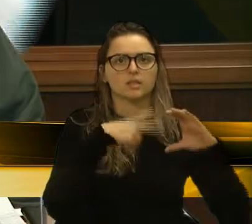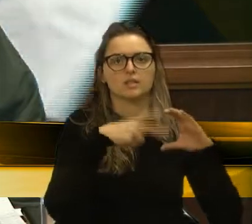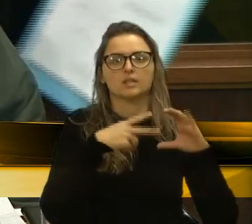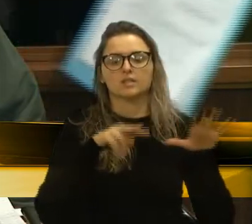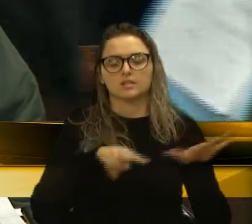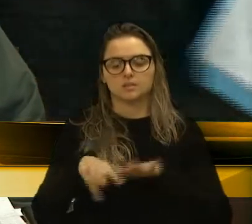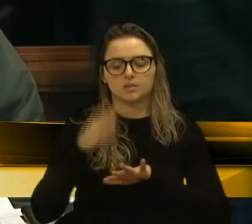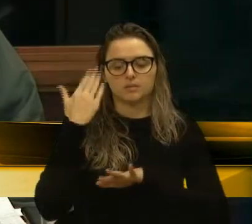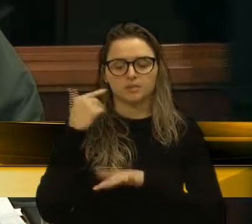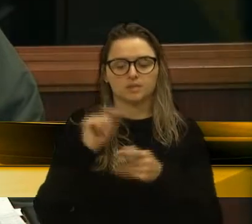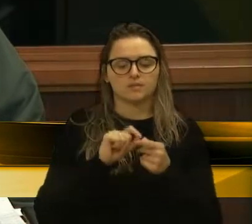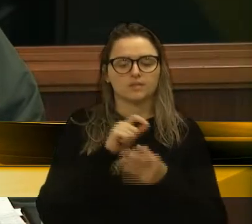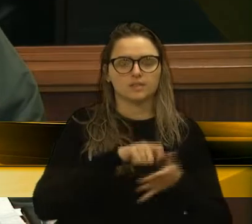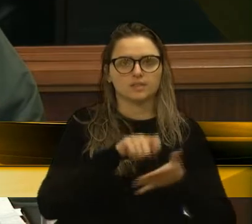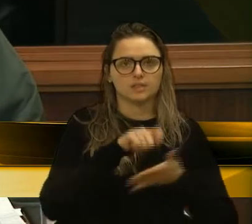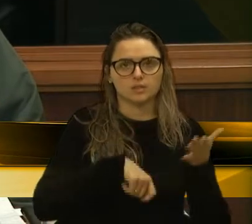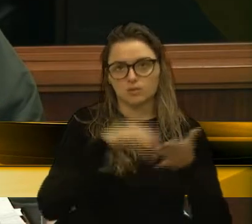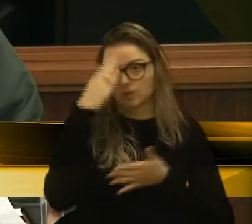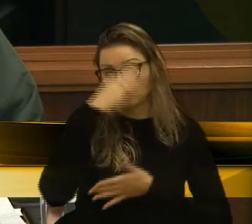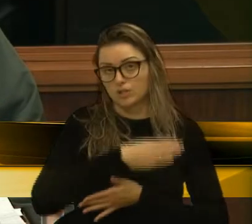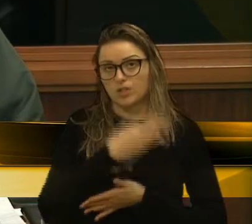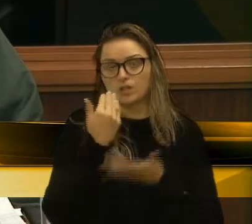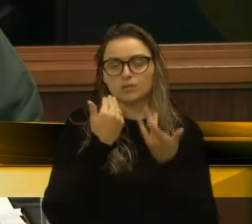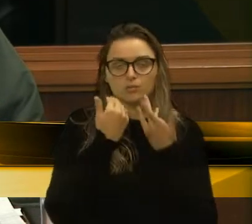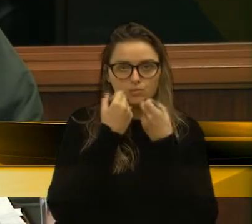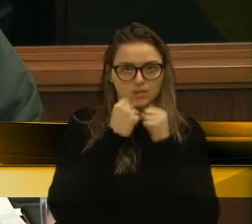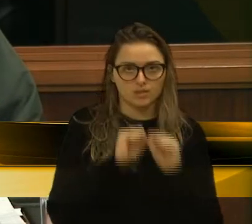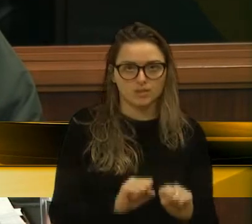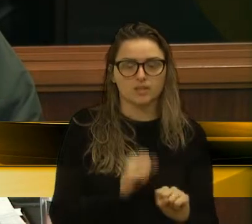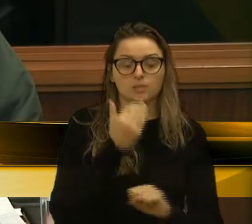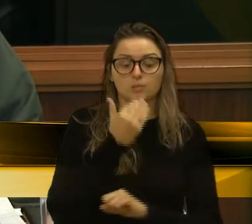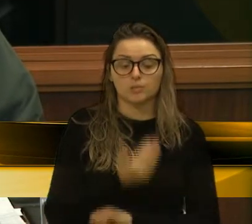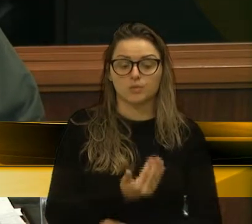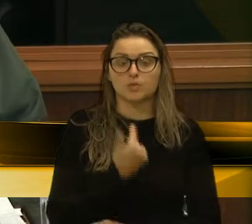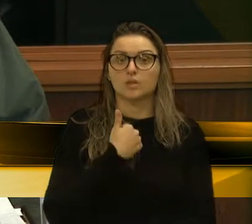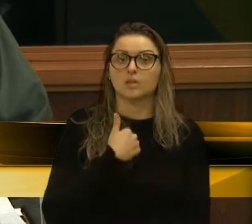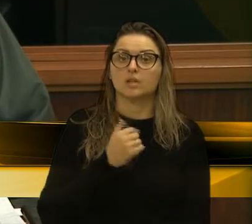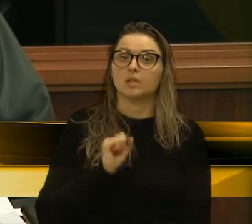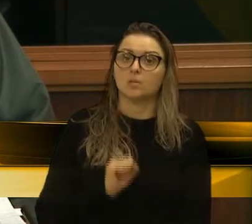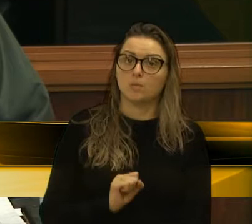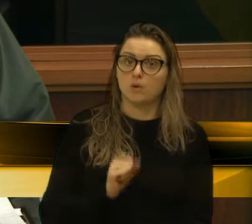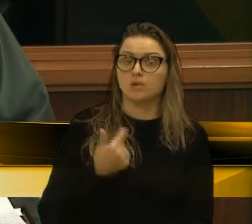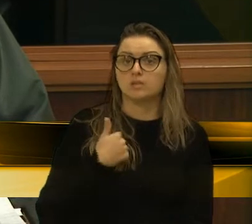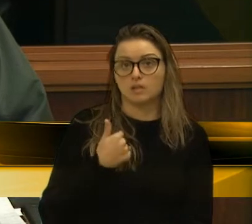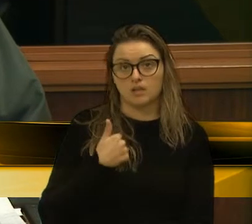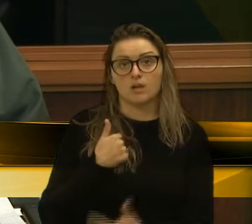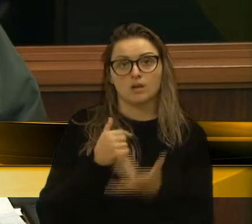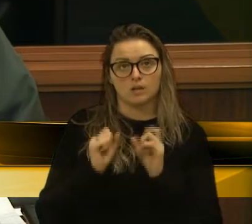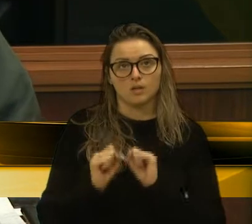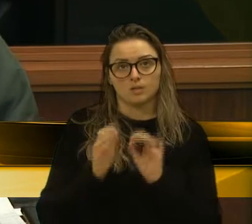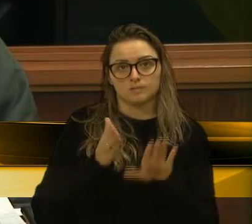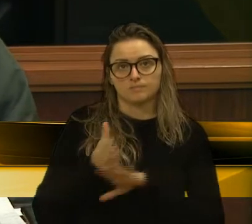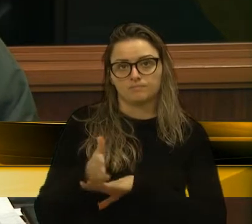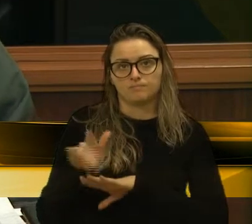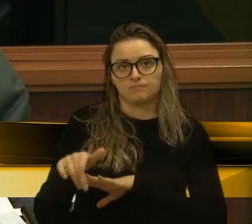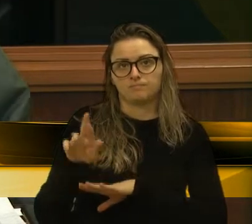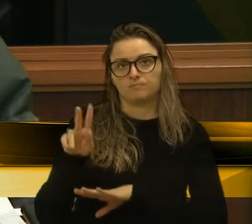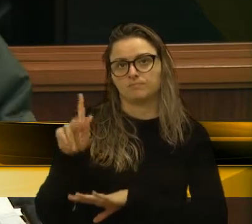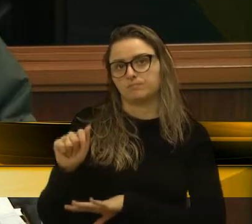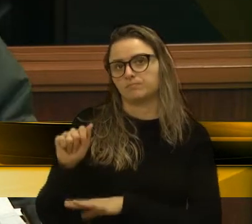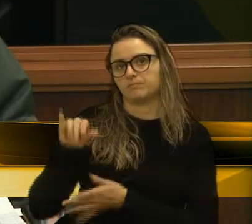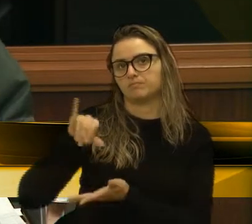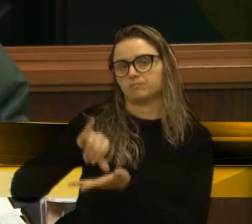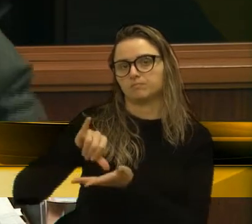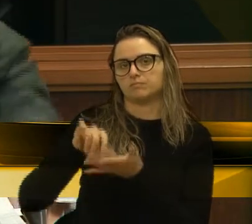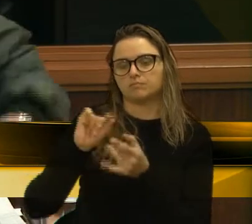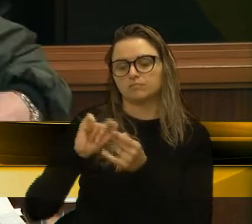Segunda-feira passada foi protocolado diretamente na Secretaria, né? Uma solicitação que eu possa, né, esse vereador possa entrar lá e fazer uma